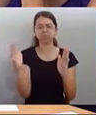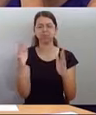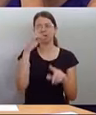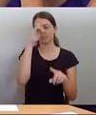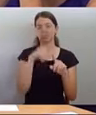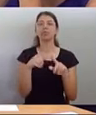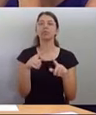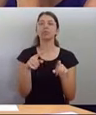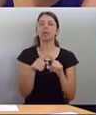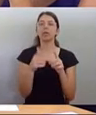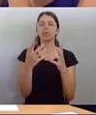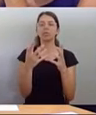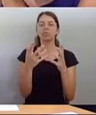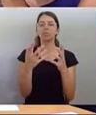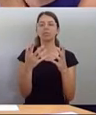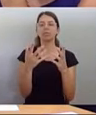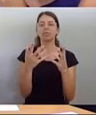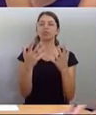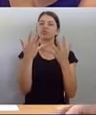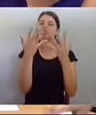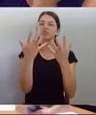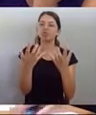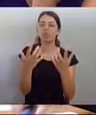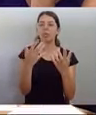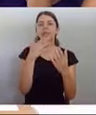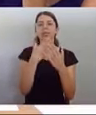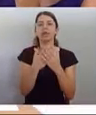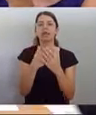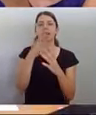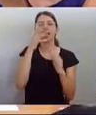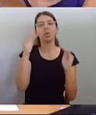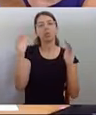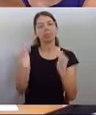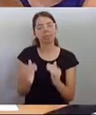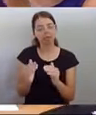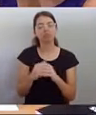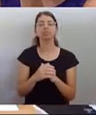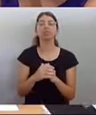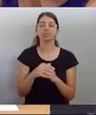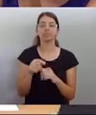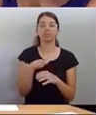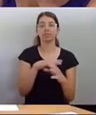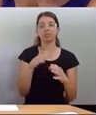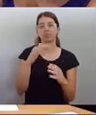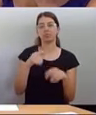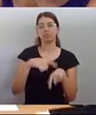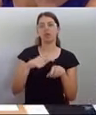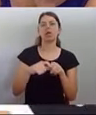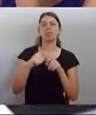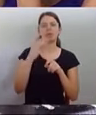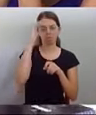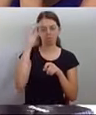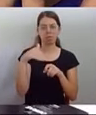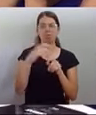uma, digamos, uma resposta de refrescamento para uma situação que, a médio e longo prazo, pode